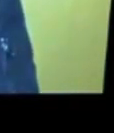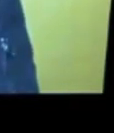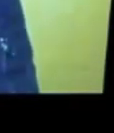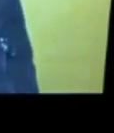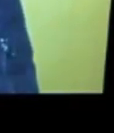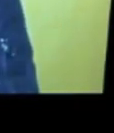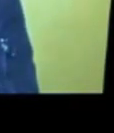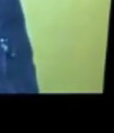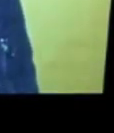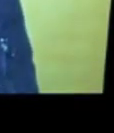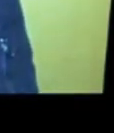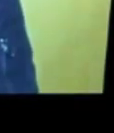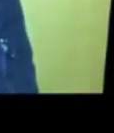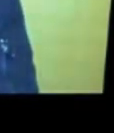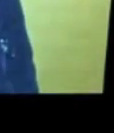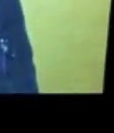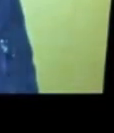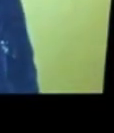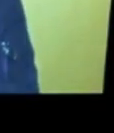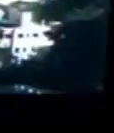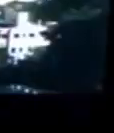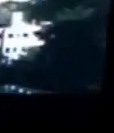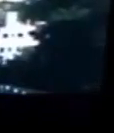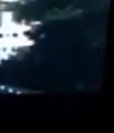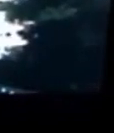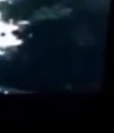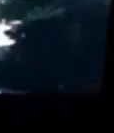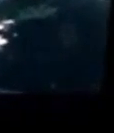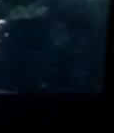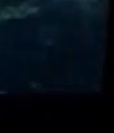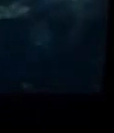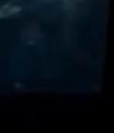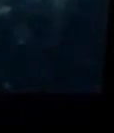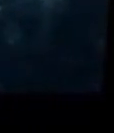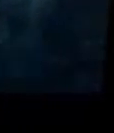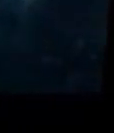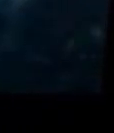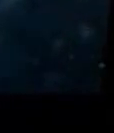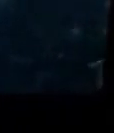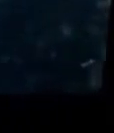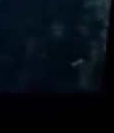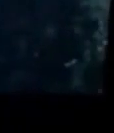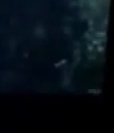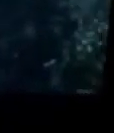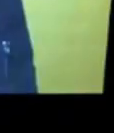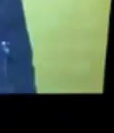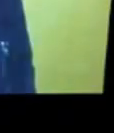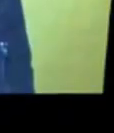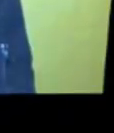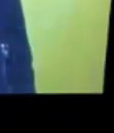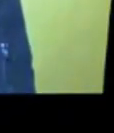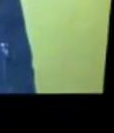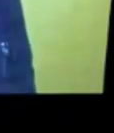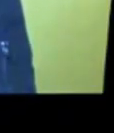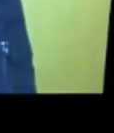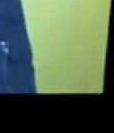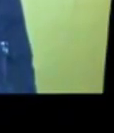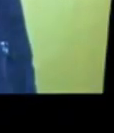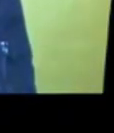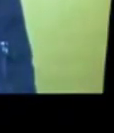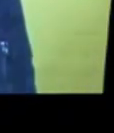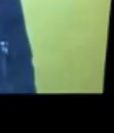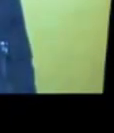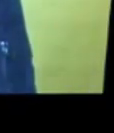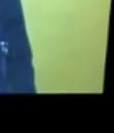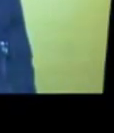turística, gastronômica, vindo da BR até a Serra, né? Mas também não podemos esquecer das indústrias.